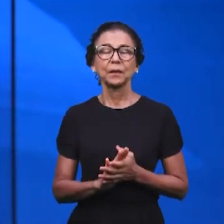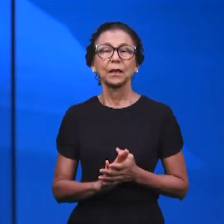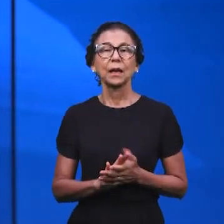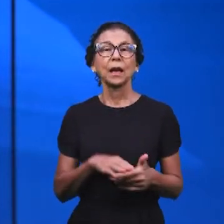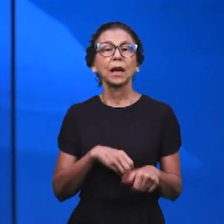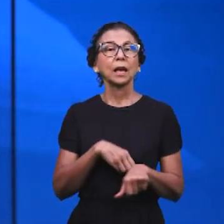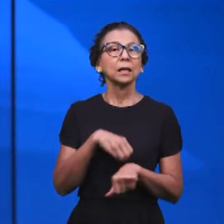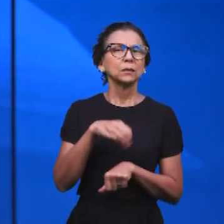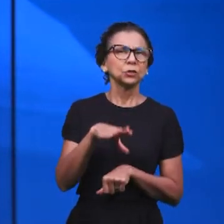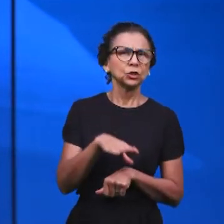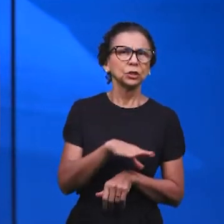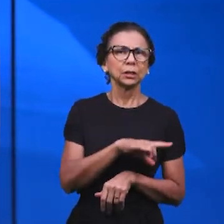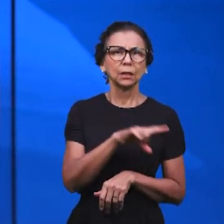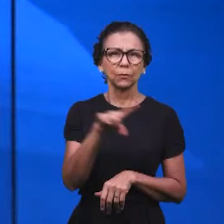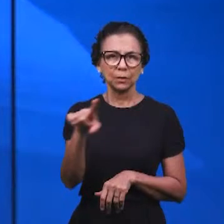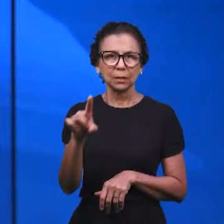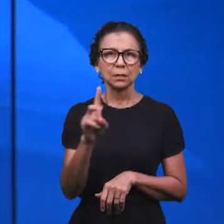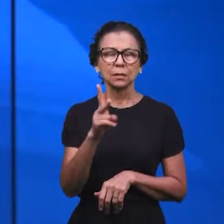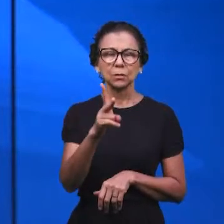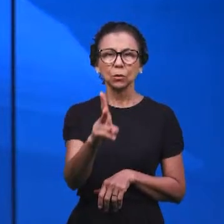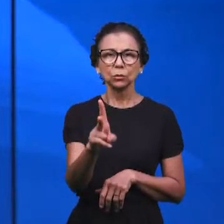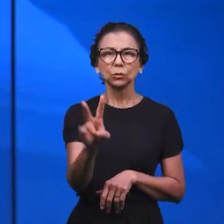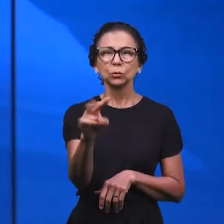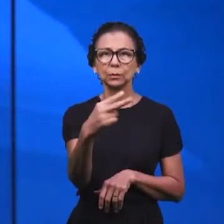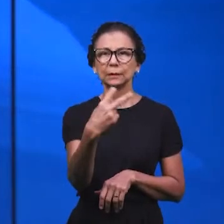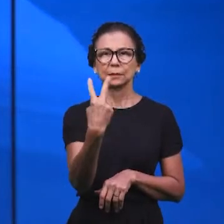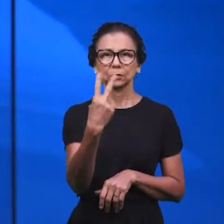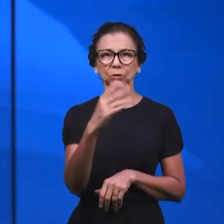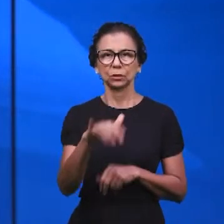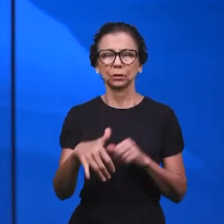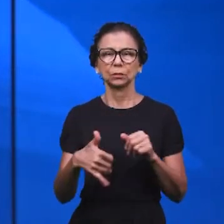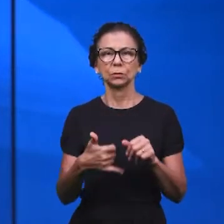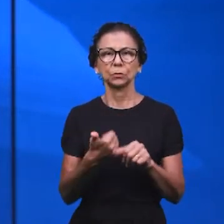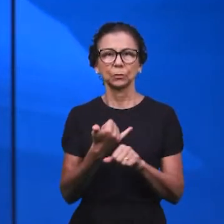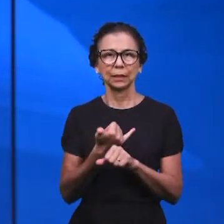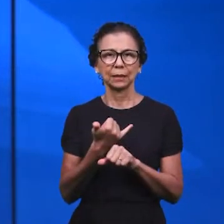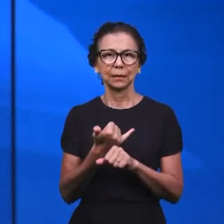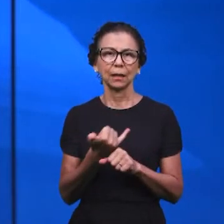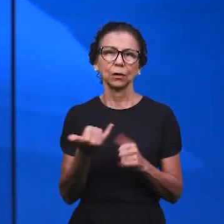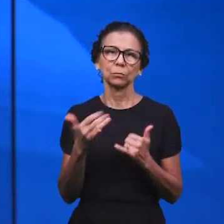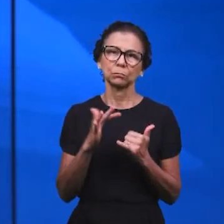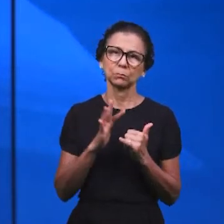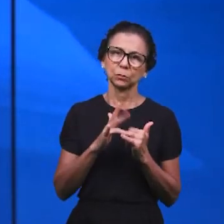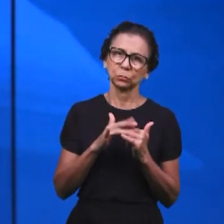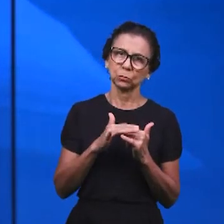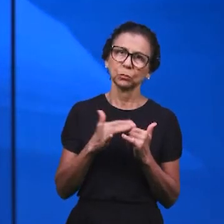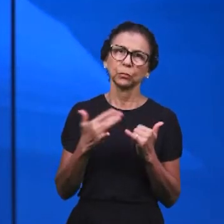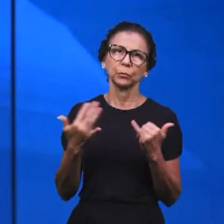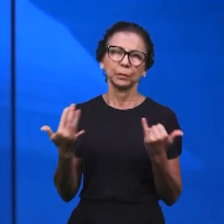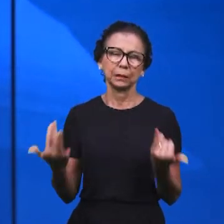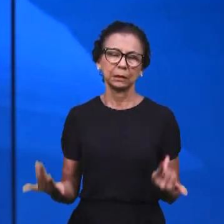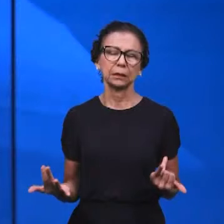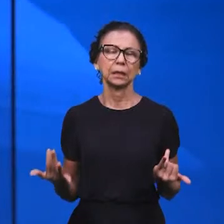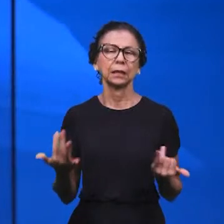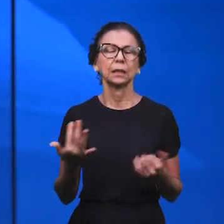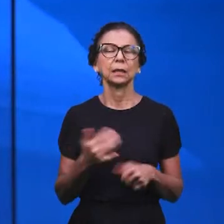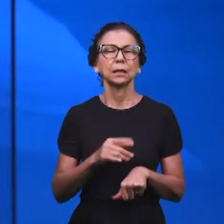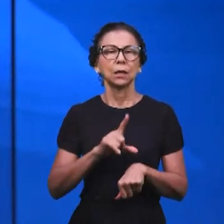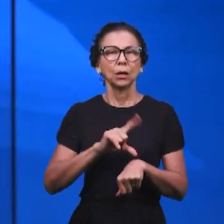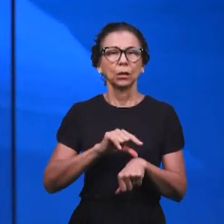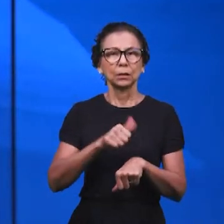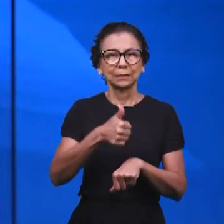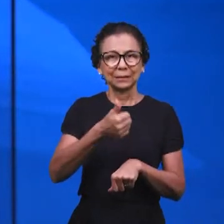a recomendação para os irmãos para permanecerem no nosso canal, porque daqui a pouco, às 10 horas da manhã, nós teremos a